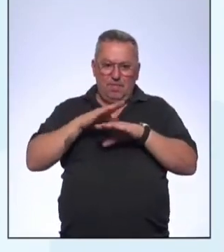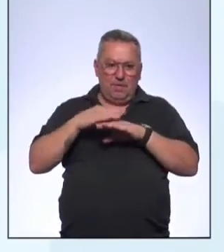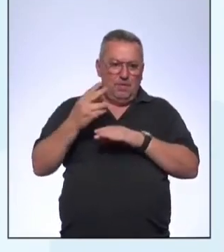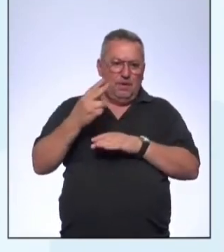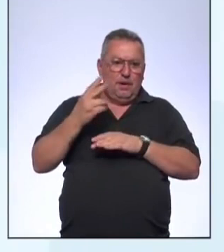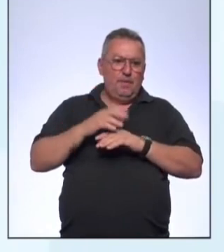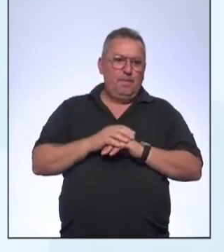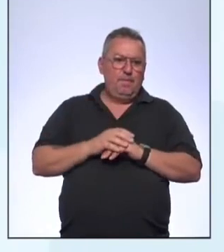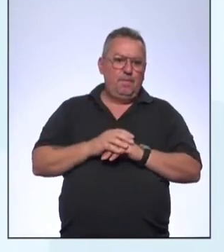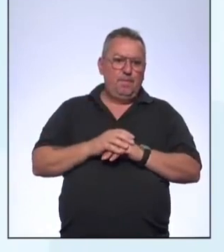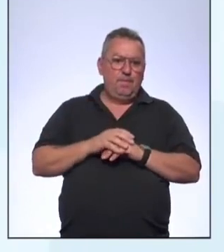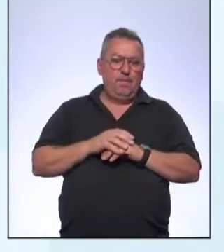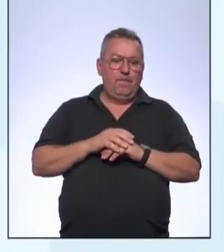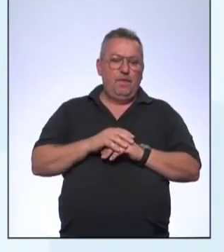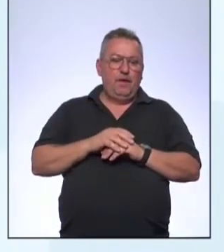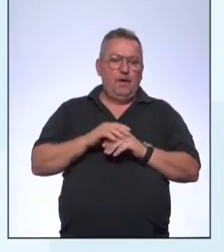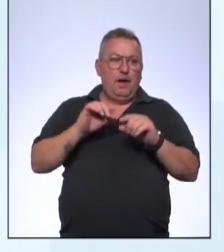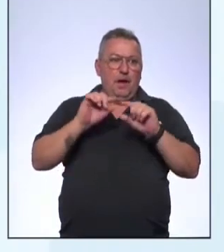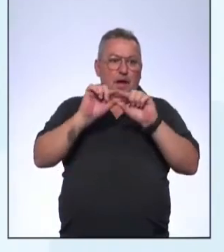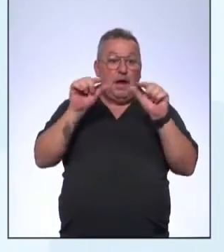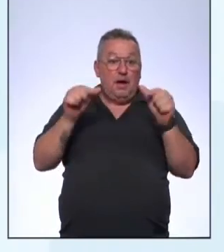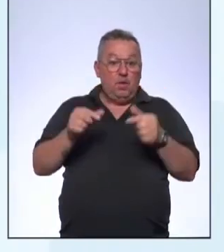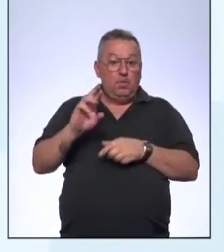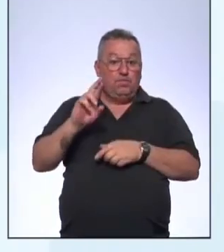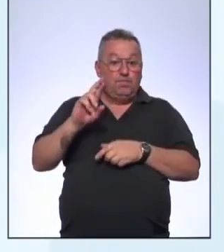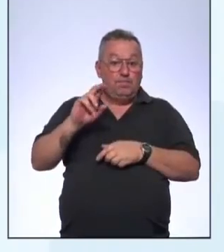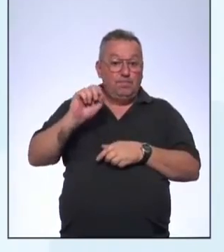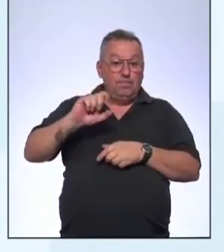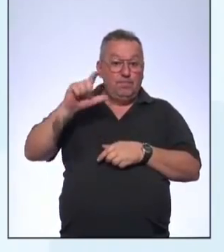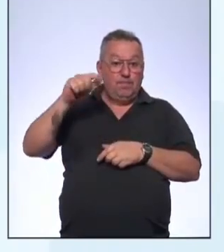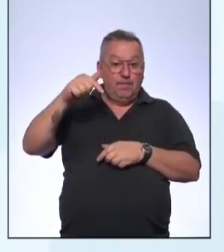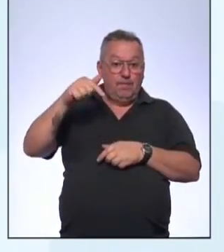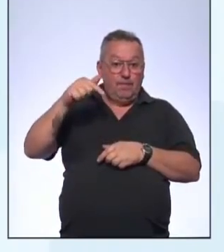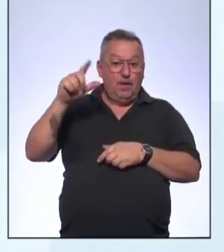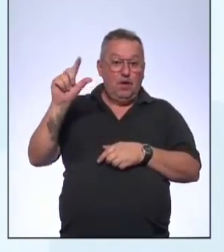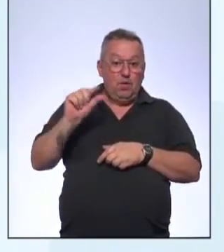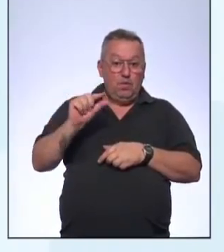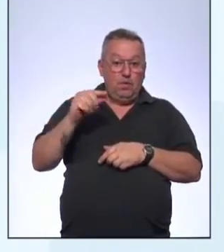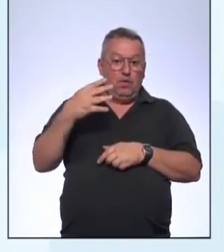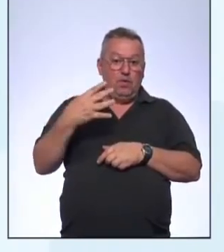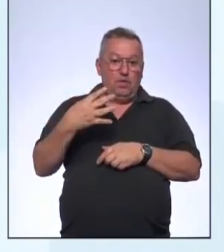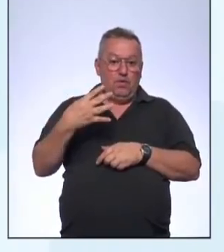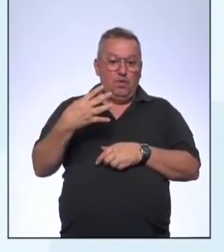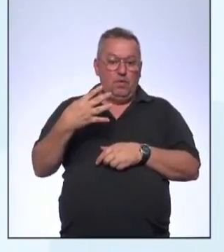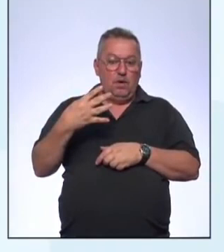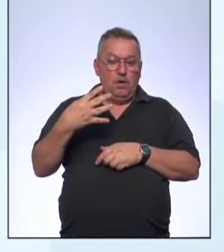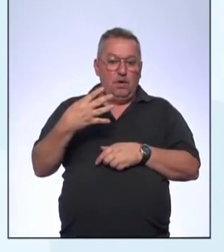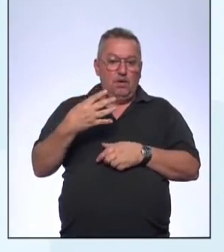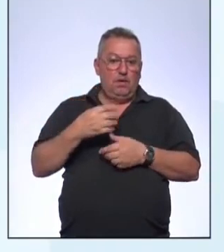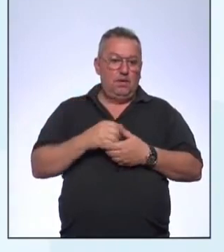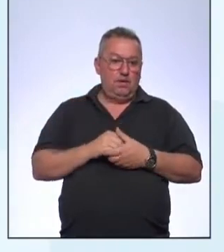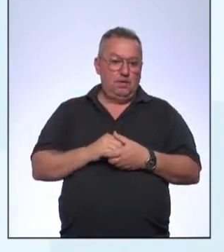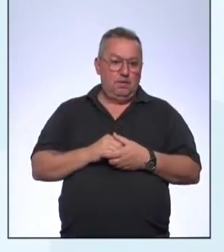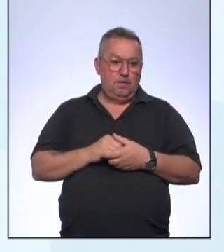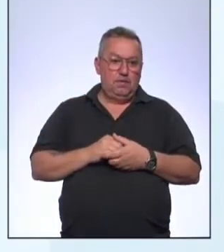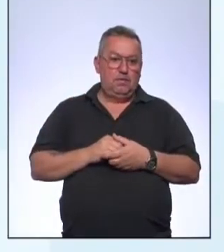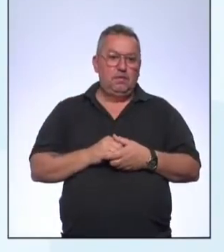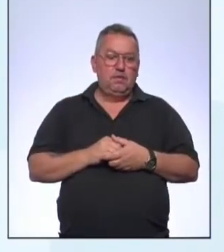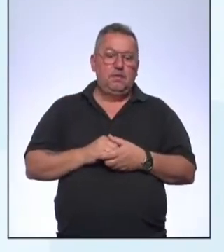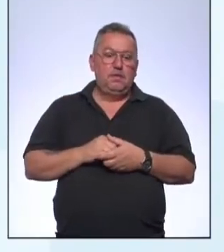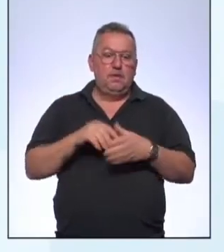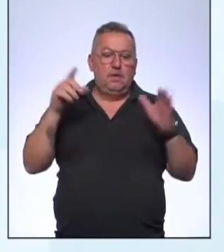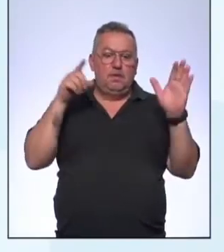difícil, tem raios, ó, já indica. O raio maior 7 centímetros e o raio menor 4 centímetros.